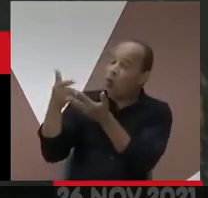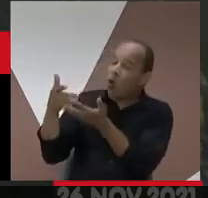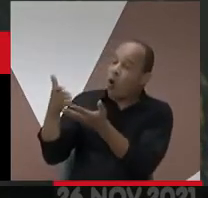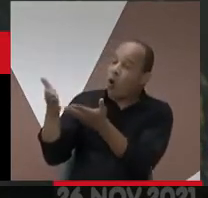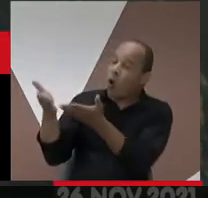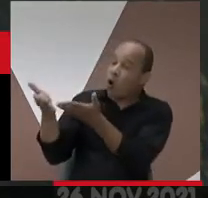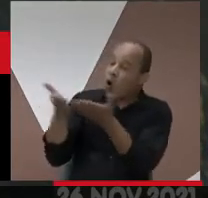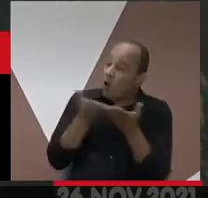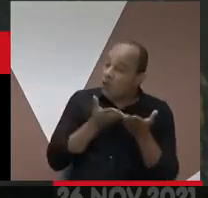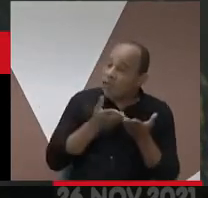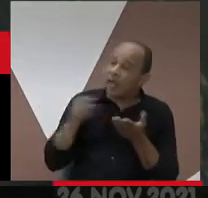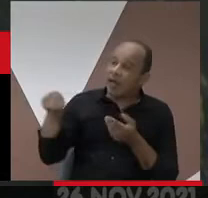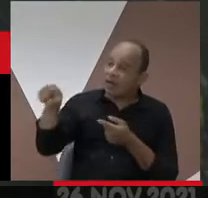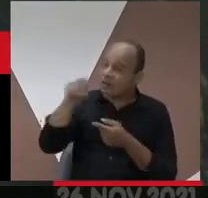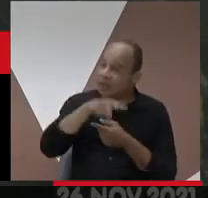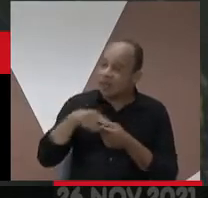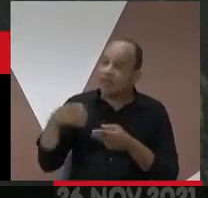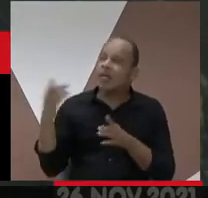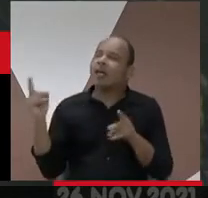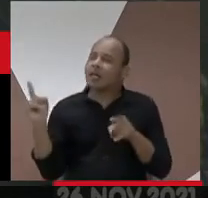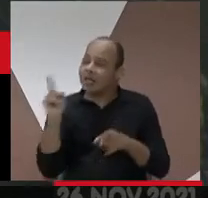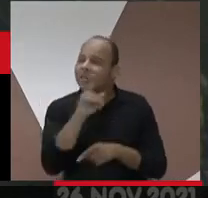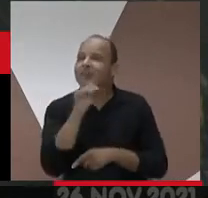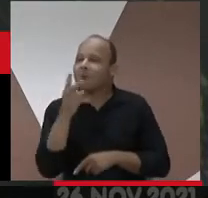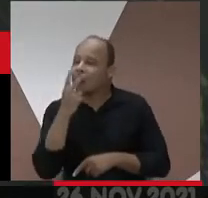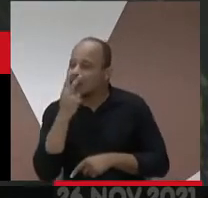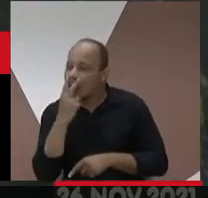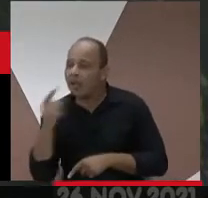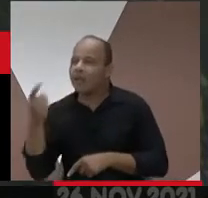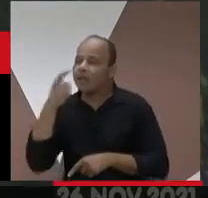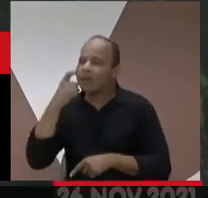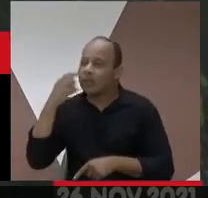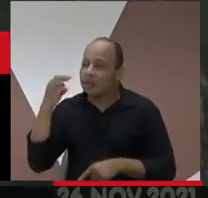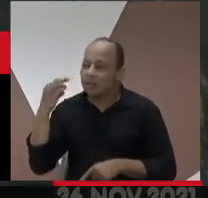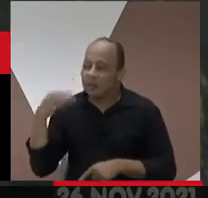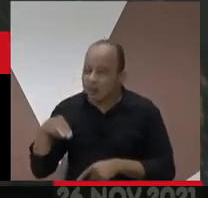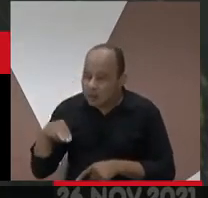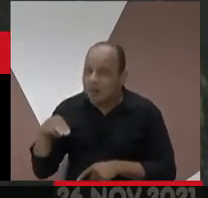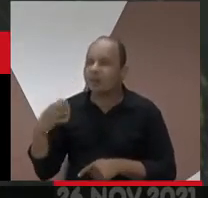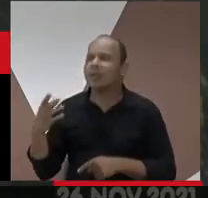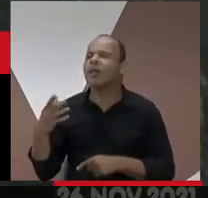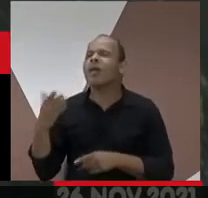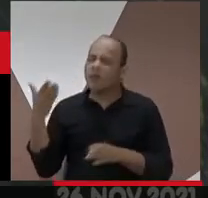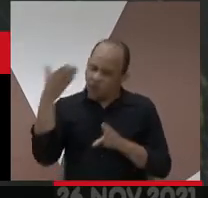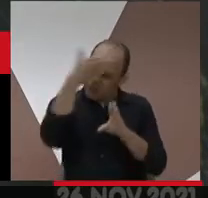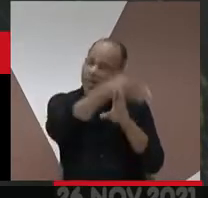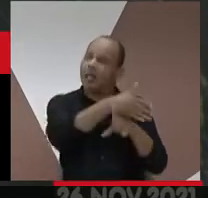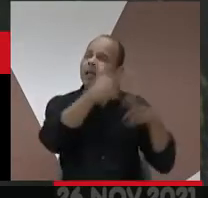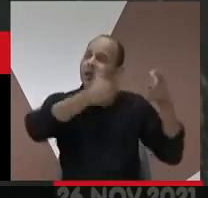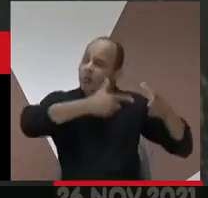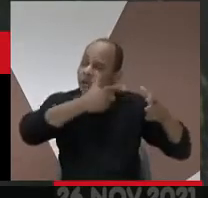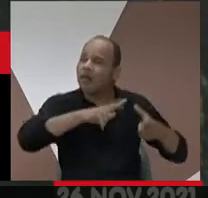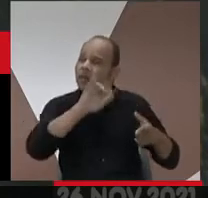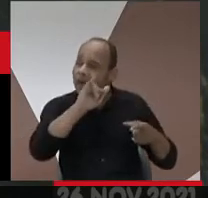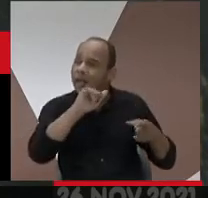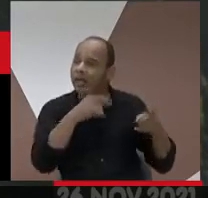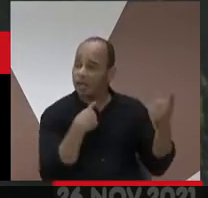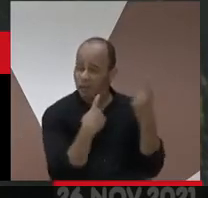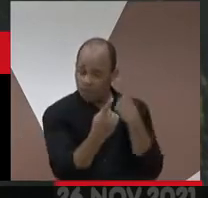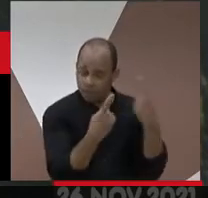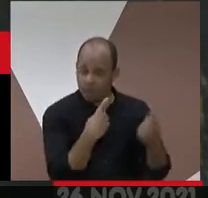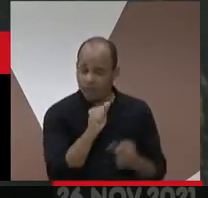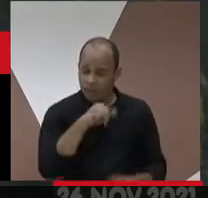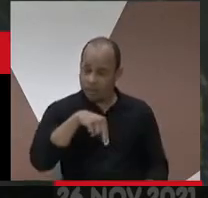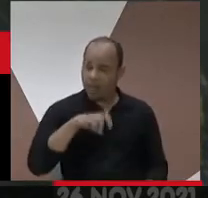vai passar o rodoanel. Medioli, por favor, vão lá comigo. Marília, Calil. Deixa eu mostrar para vocês o que é aquilo, a importância daquilo. Não vão passar